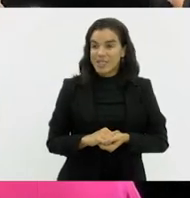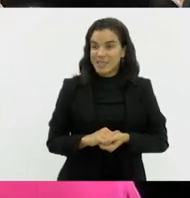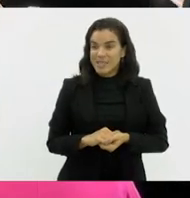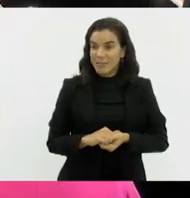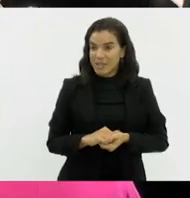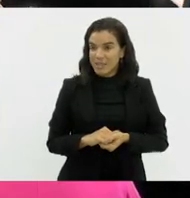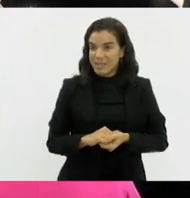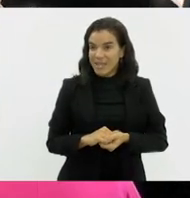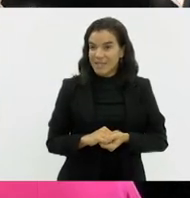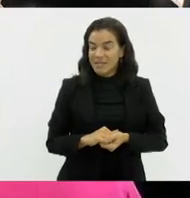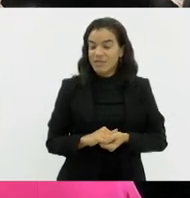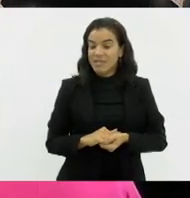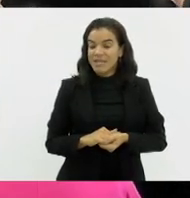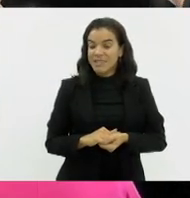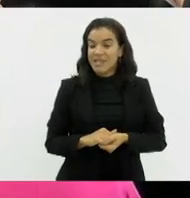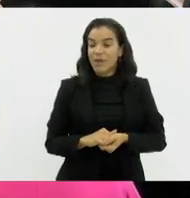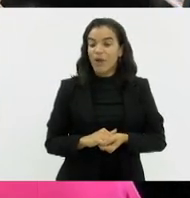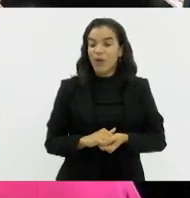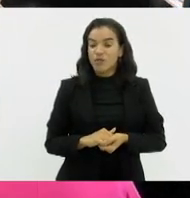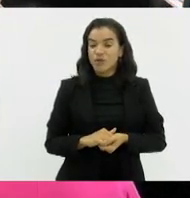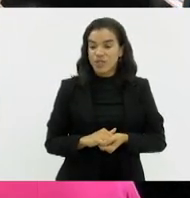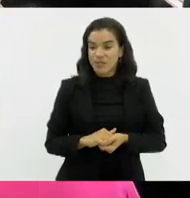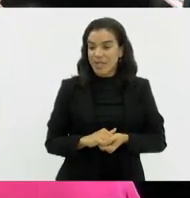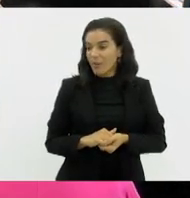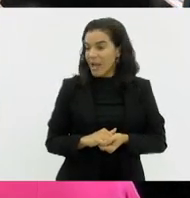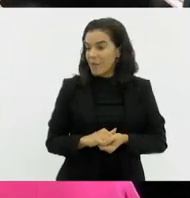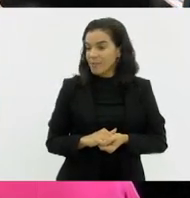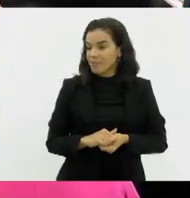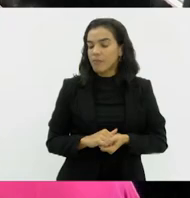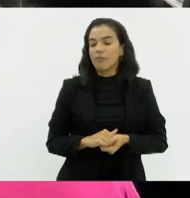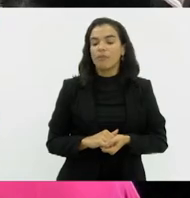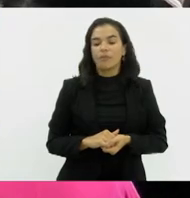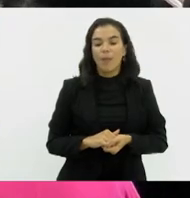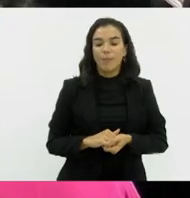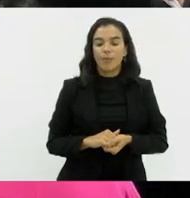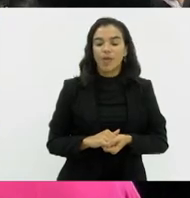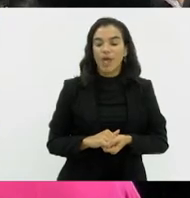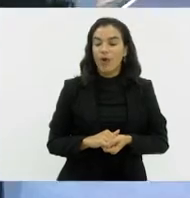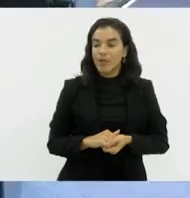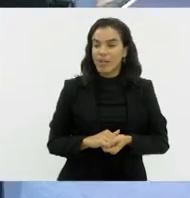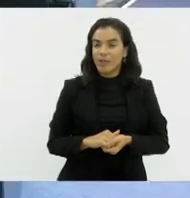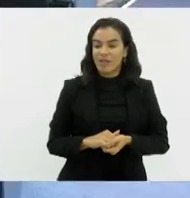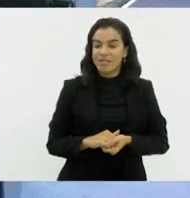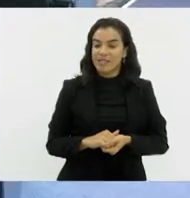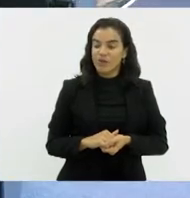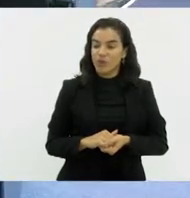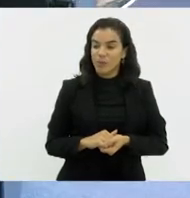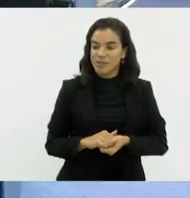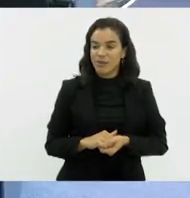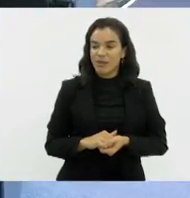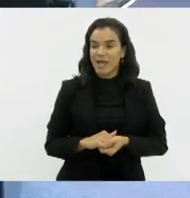Obrigada. Doutor Mário, o senhor acha que consegue nos falar? Obrigada.